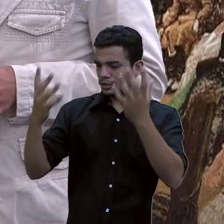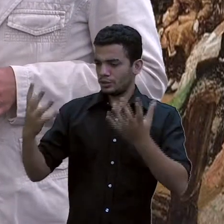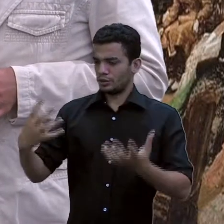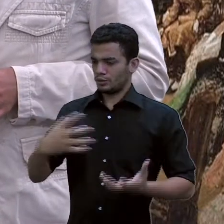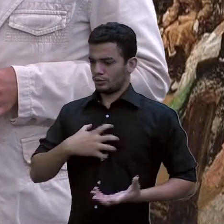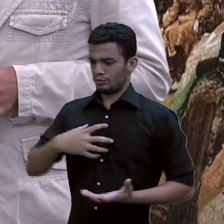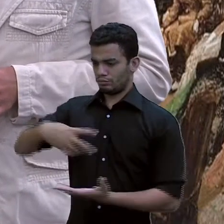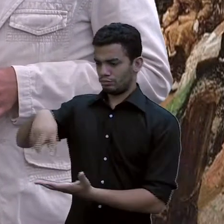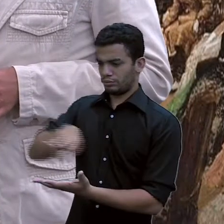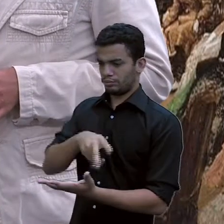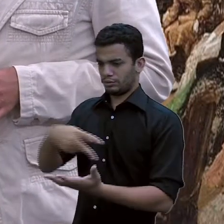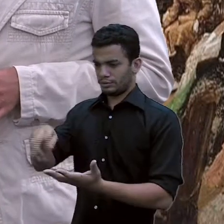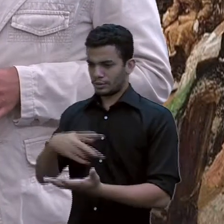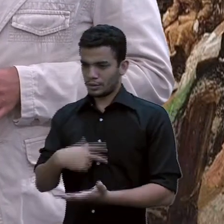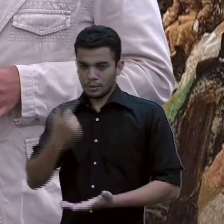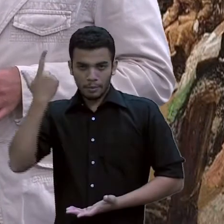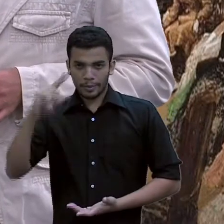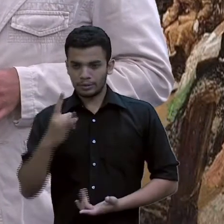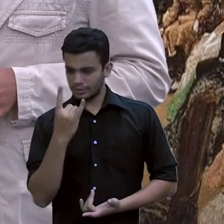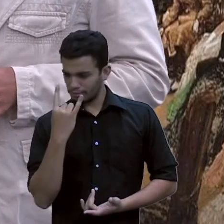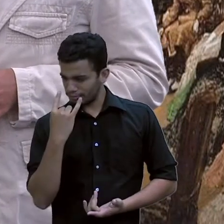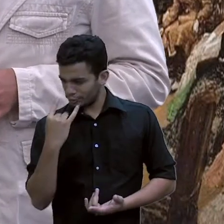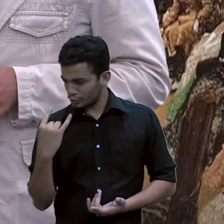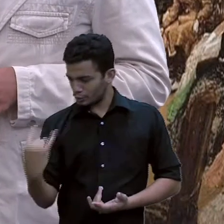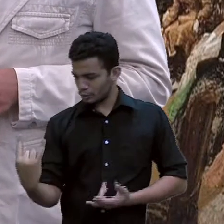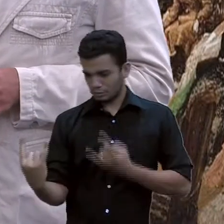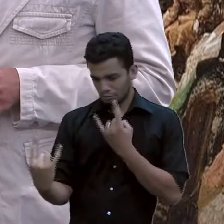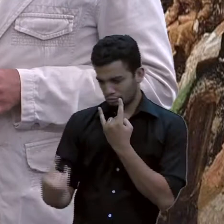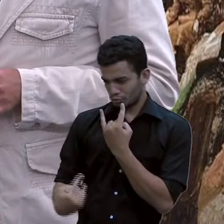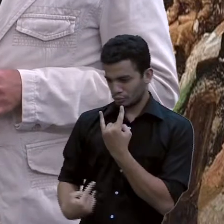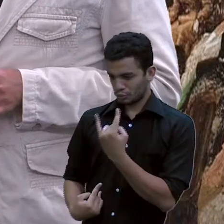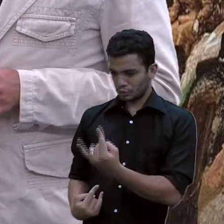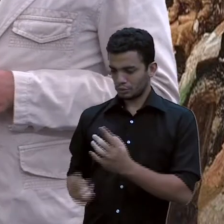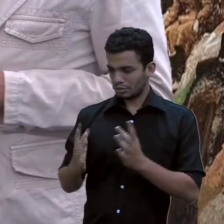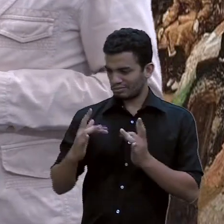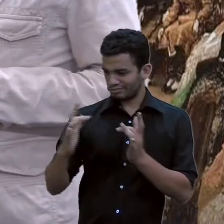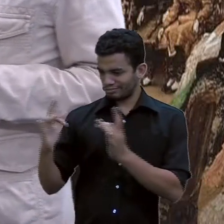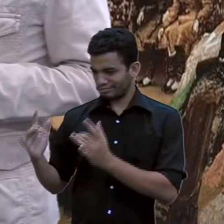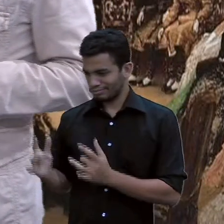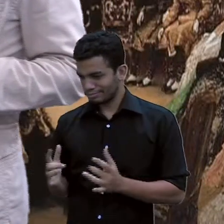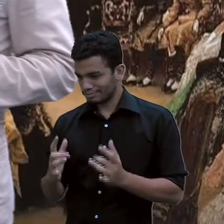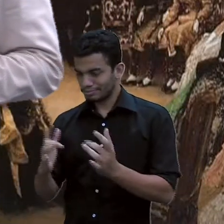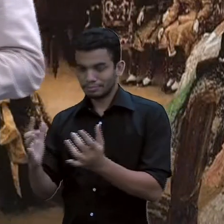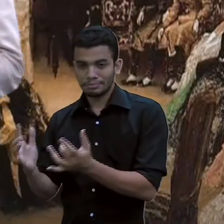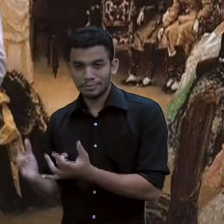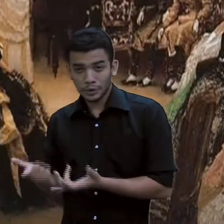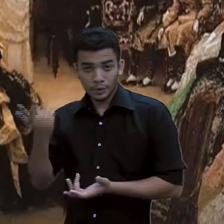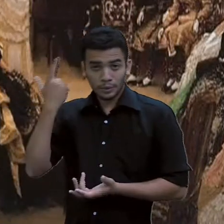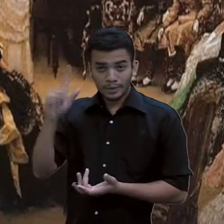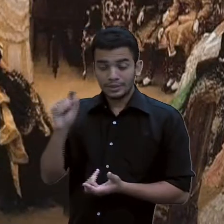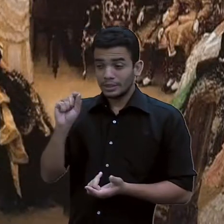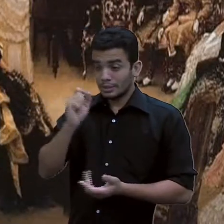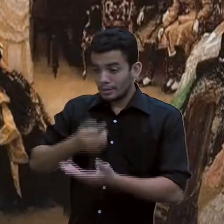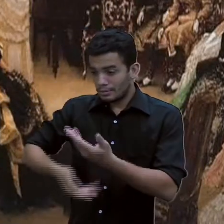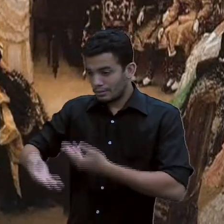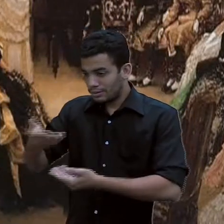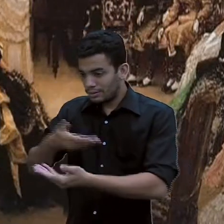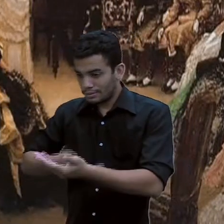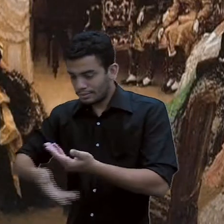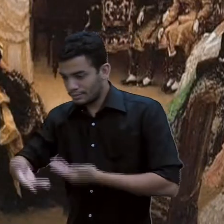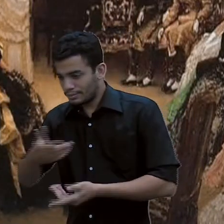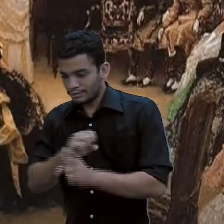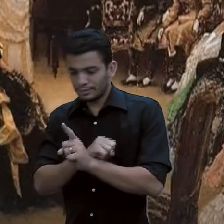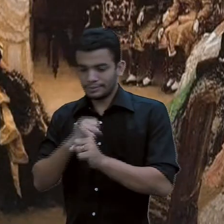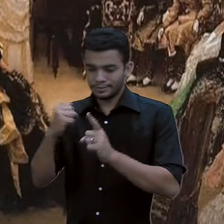de paquerar uns aos outros e proporcionar maior convívio social entre os senhores e